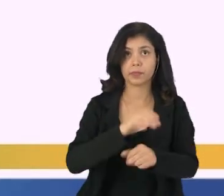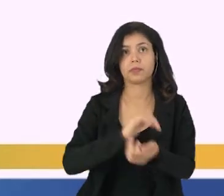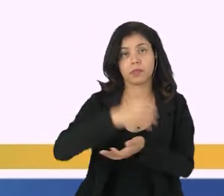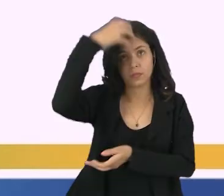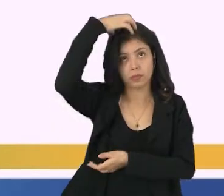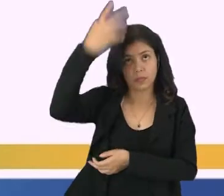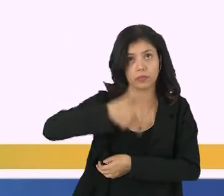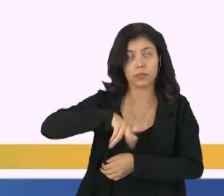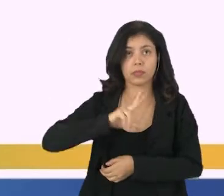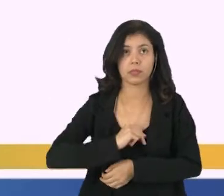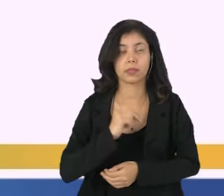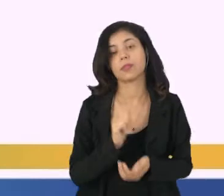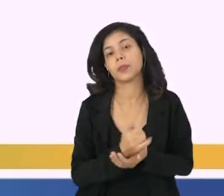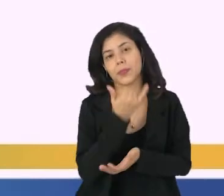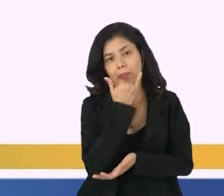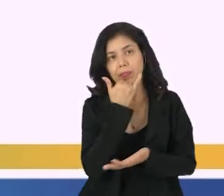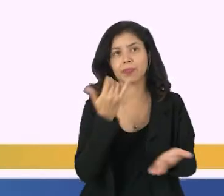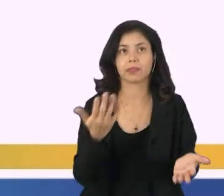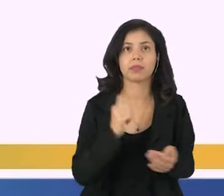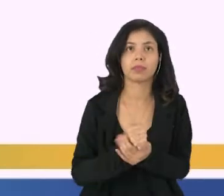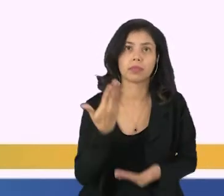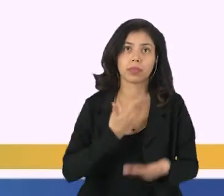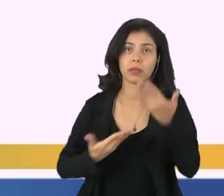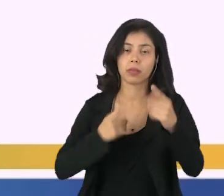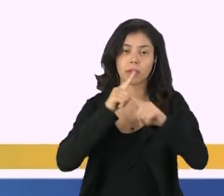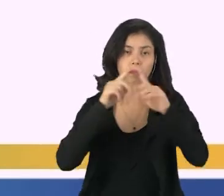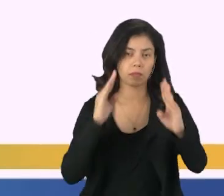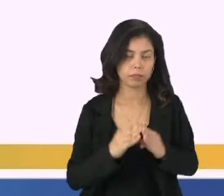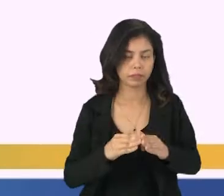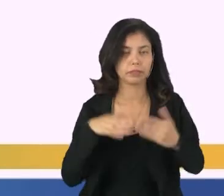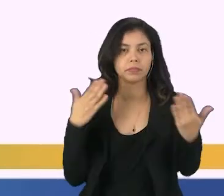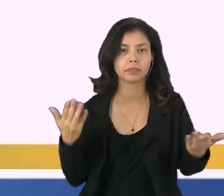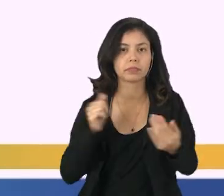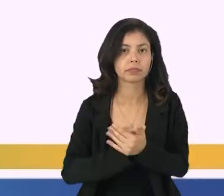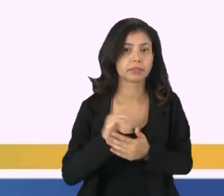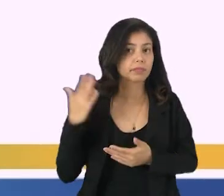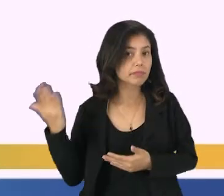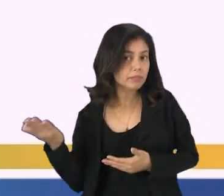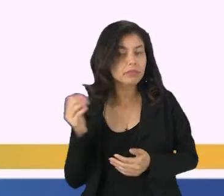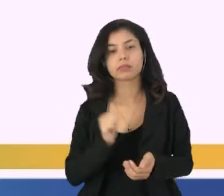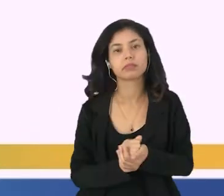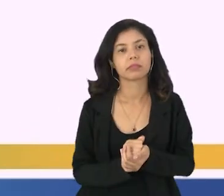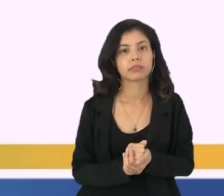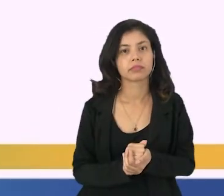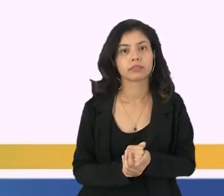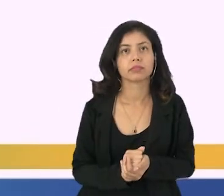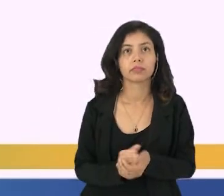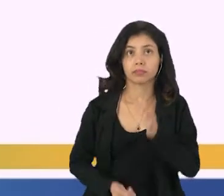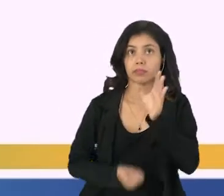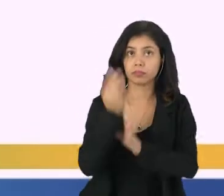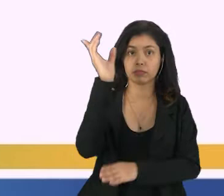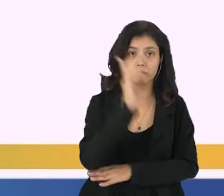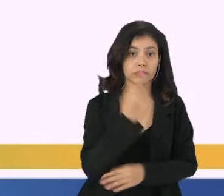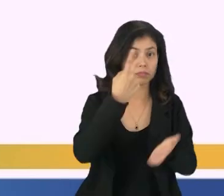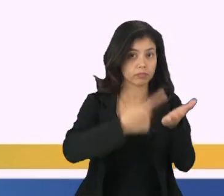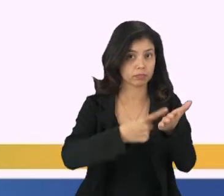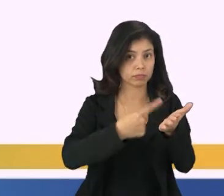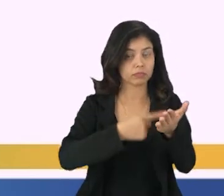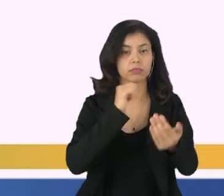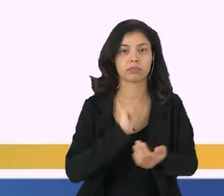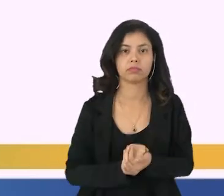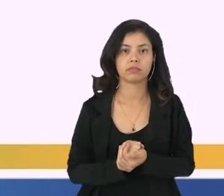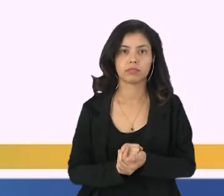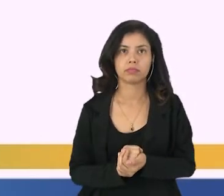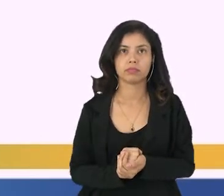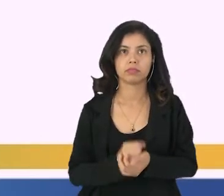coroa portuguesa, na colônia, desculpa, em relação aí à igreja, né? Então, esse padroado era esse acordo,